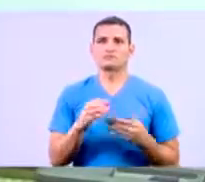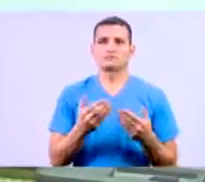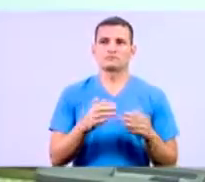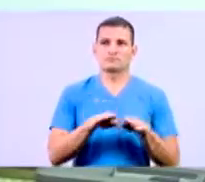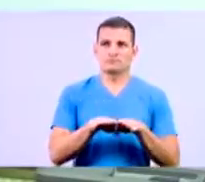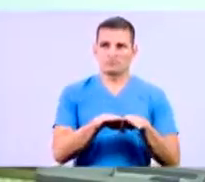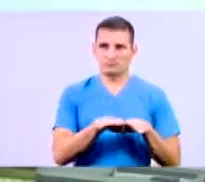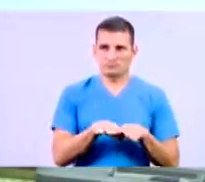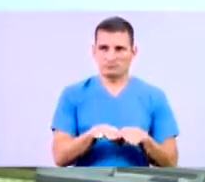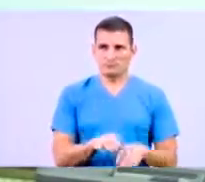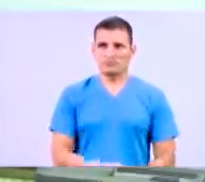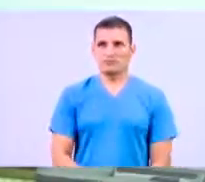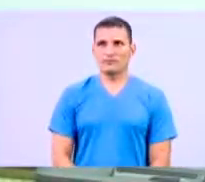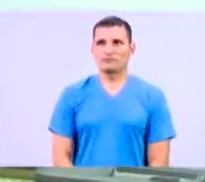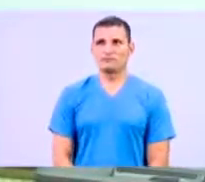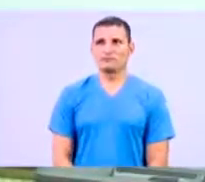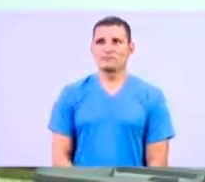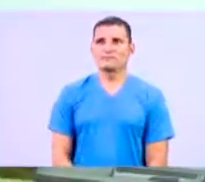esses? Vamos acompanhar?